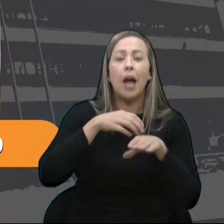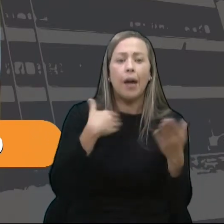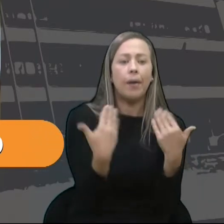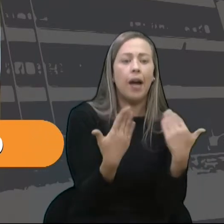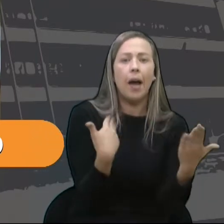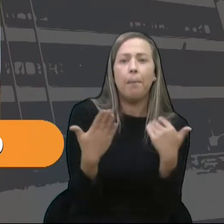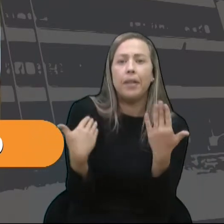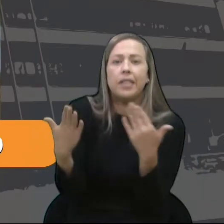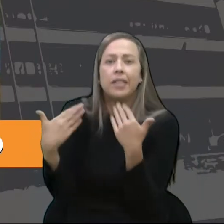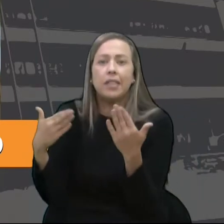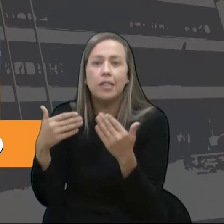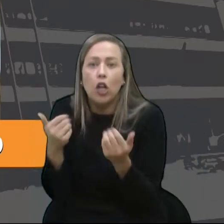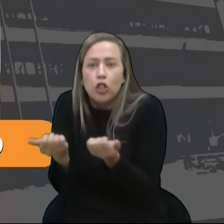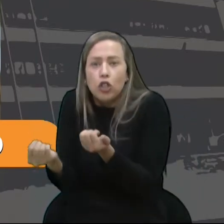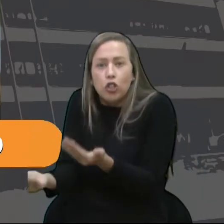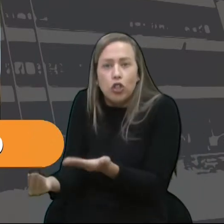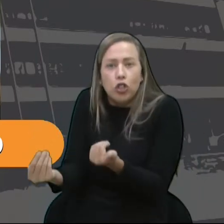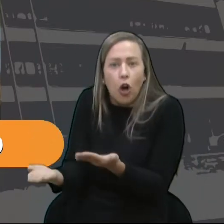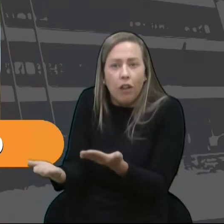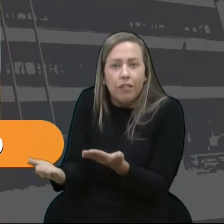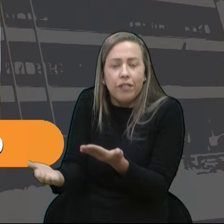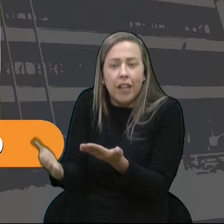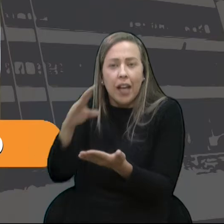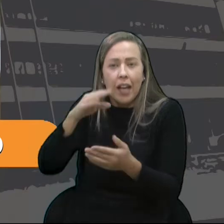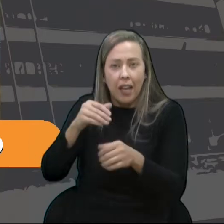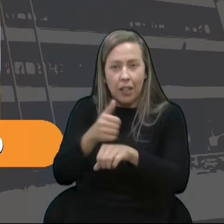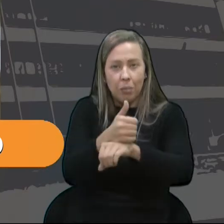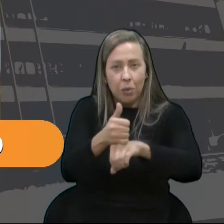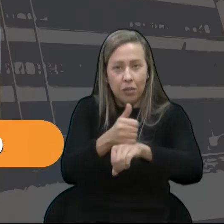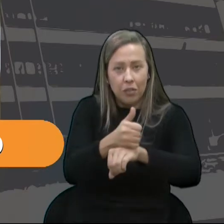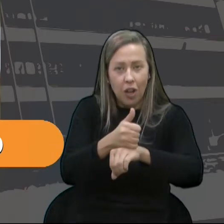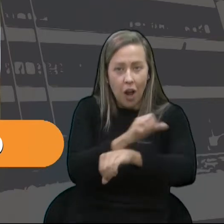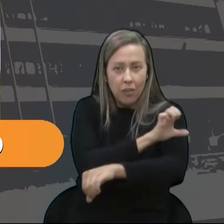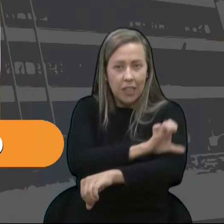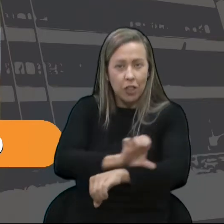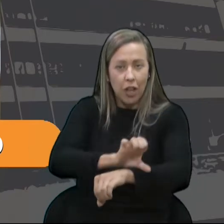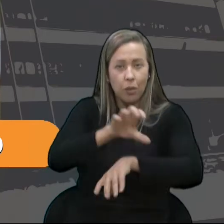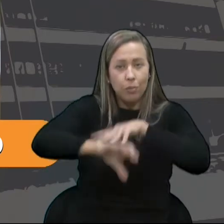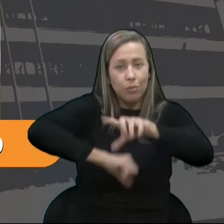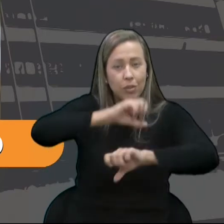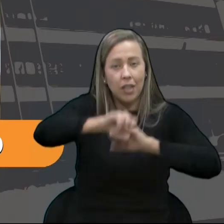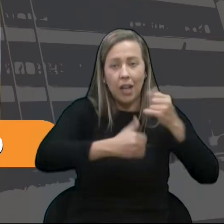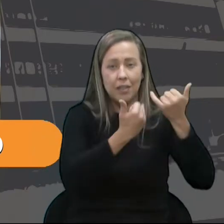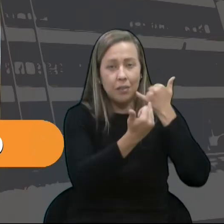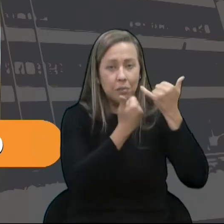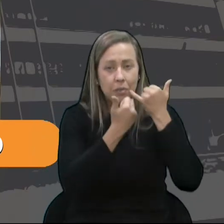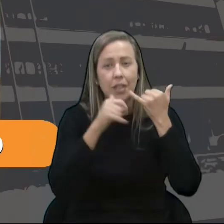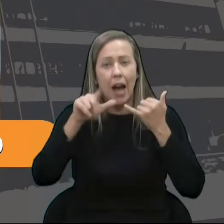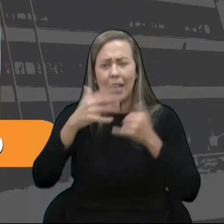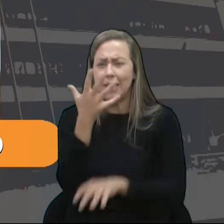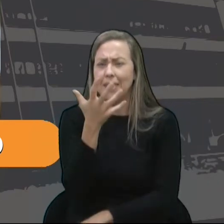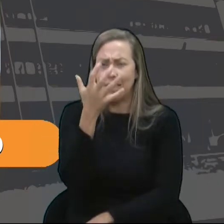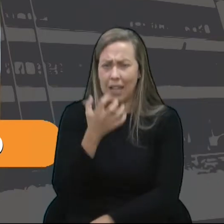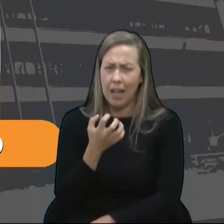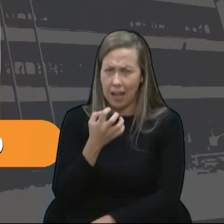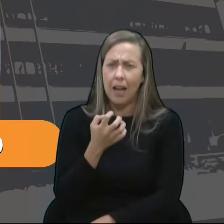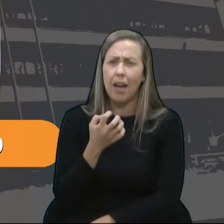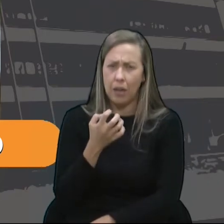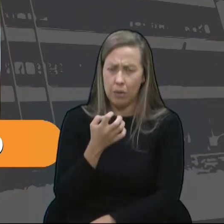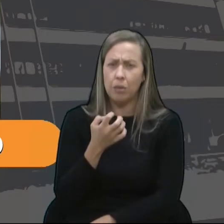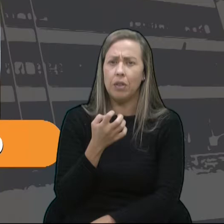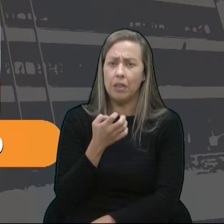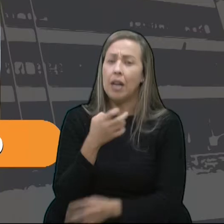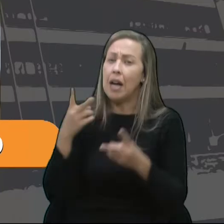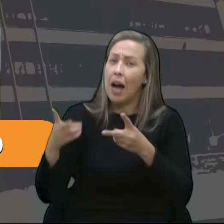jovens repórteres pela cidade na busca de informação. Eu acho que são questões muito sérias, assim, a